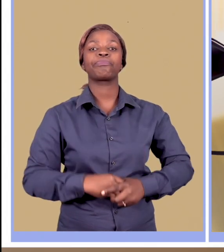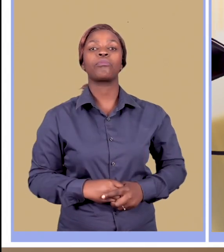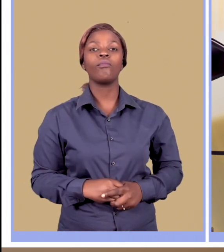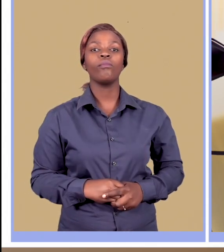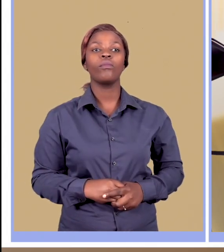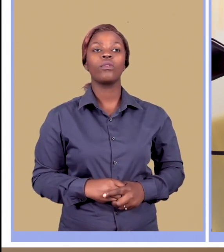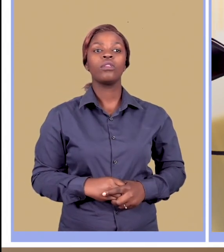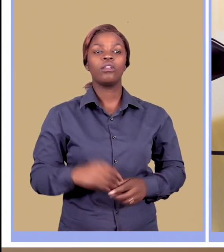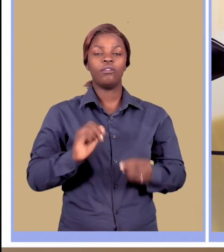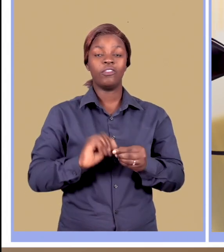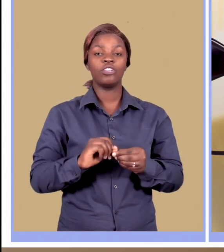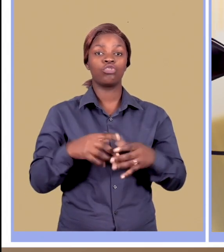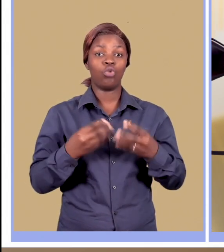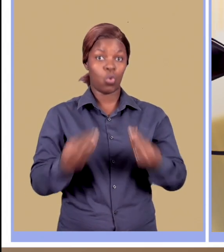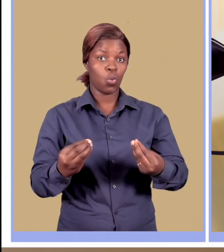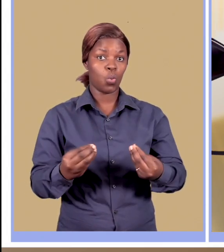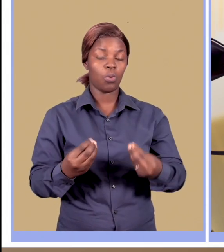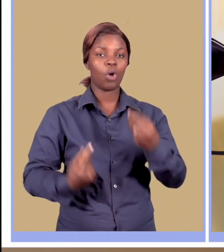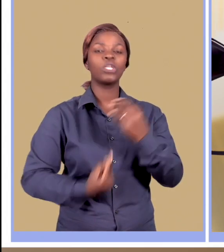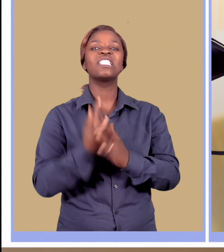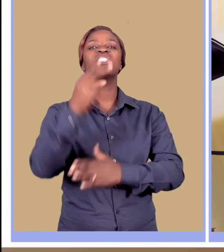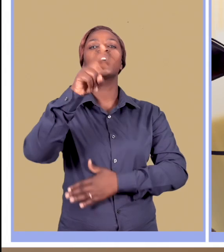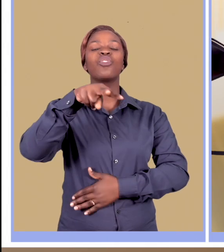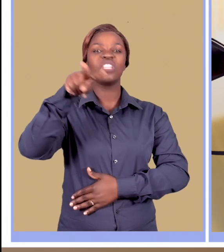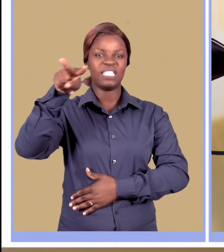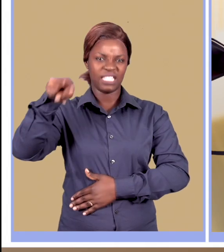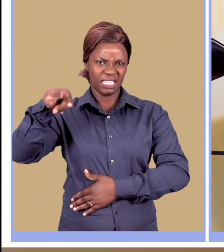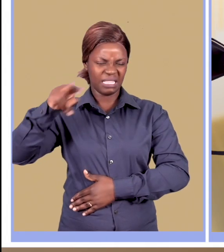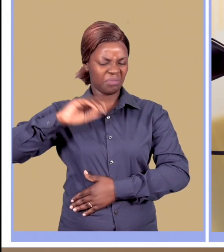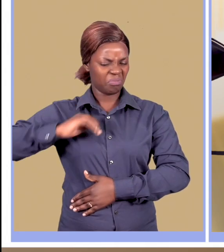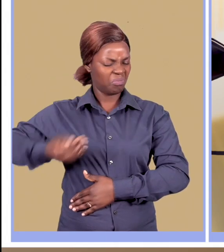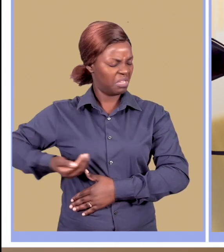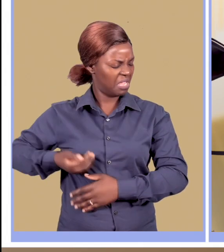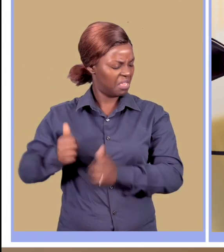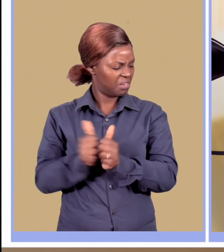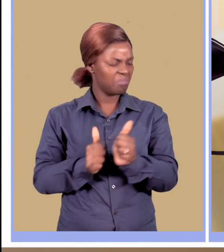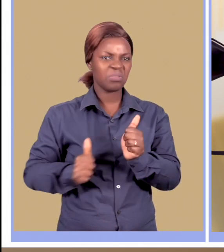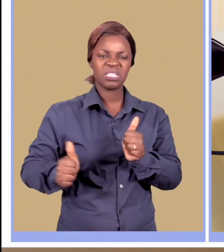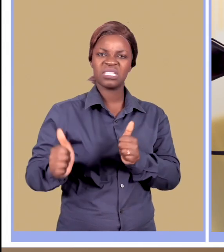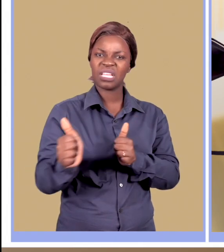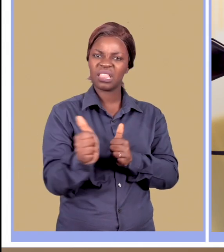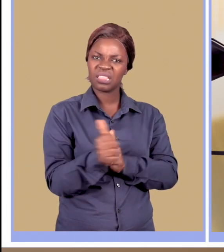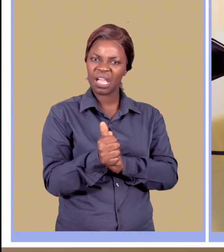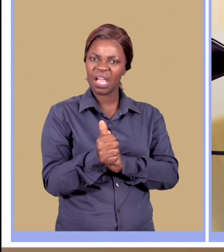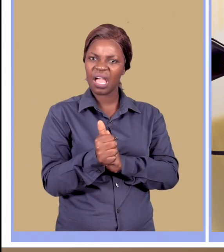ser extensivo, depois de uma visita que nós tivemos de uma representante